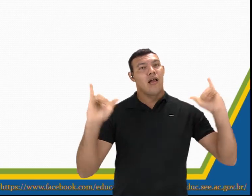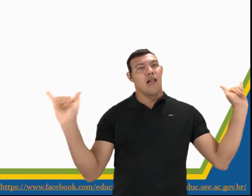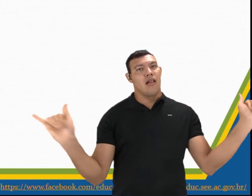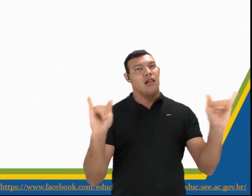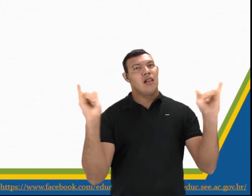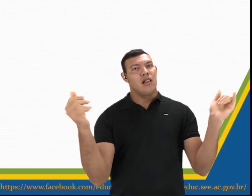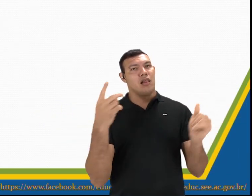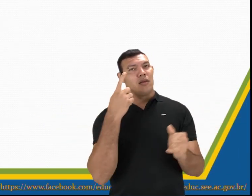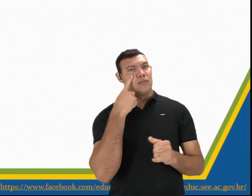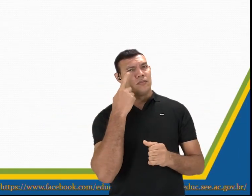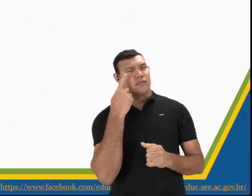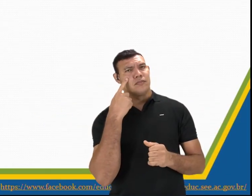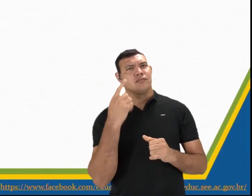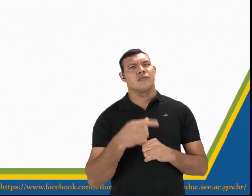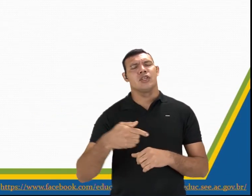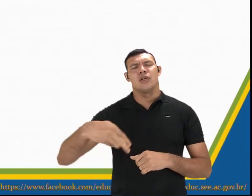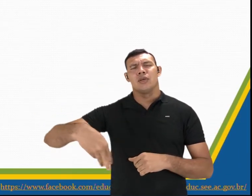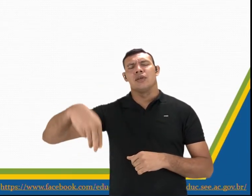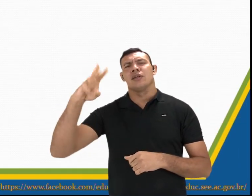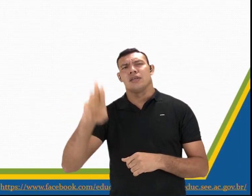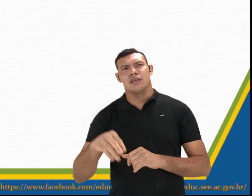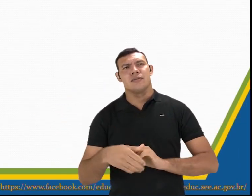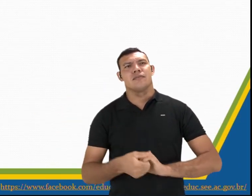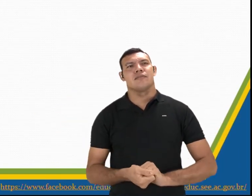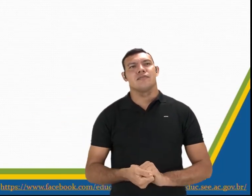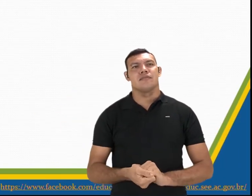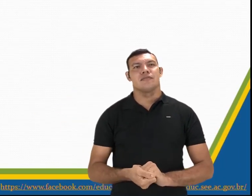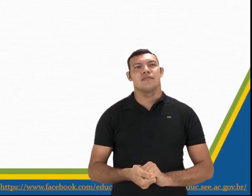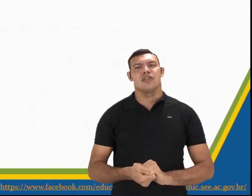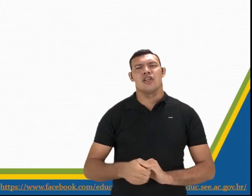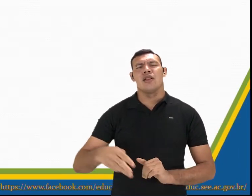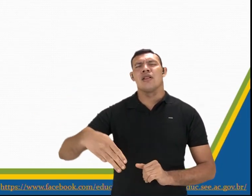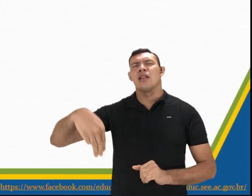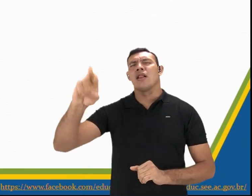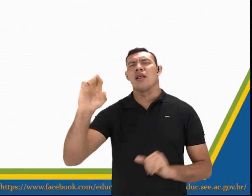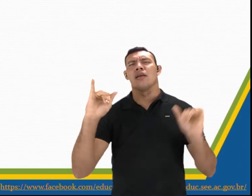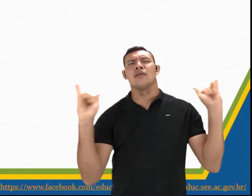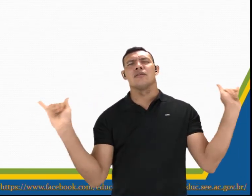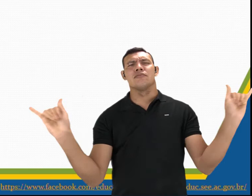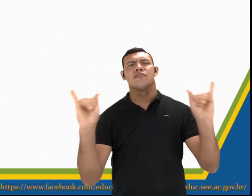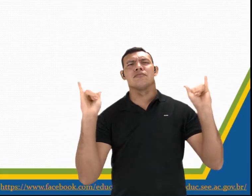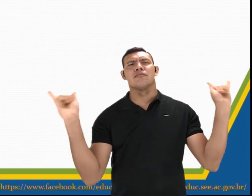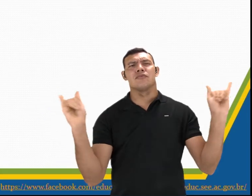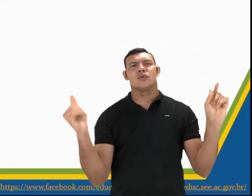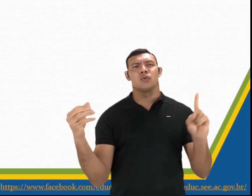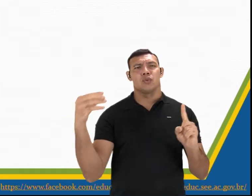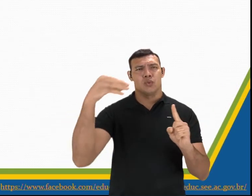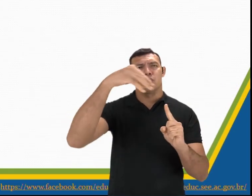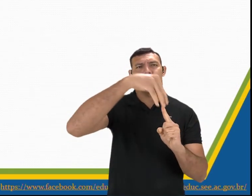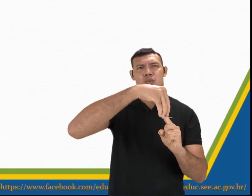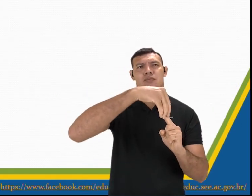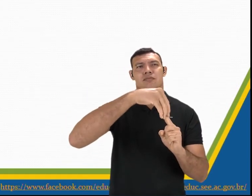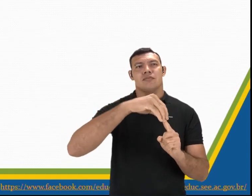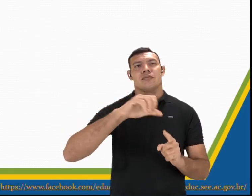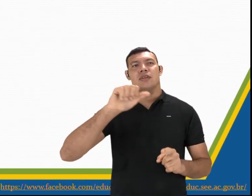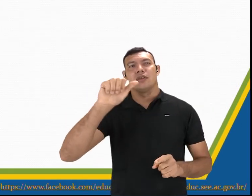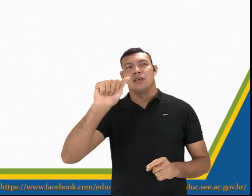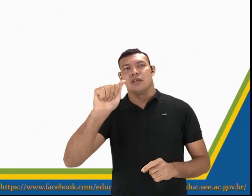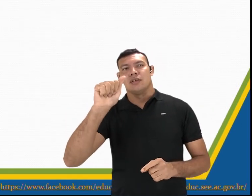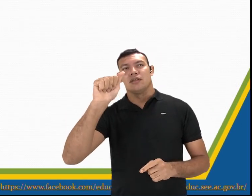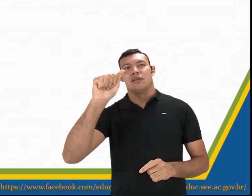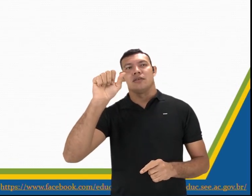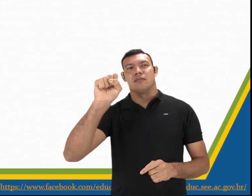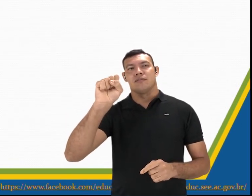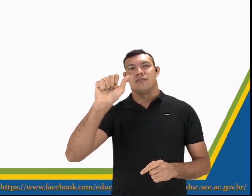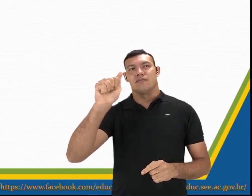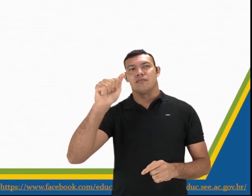forma prática. Quem foi o alvo da notícia? Sandra Gomes e Jéssica Gomes, que foram